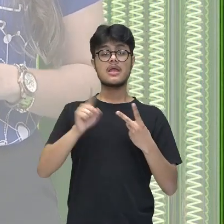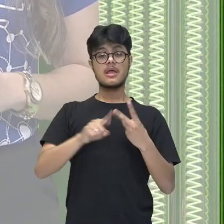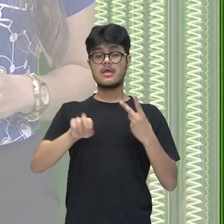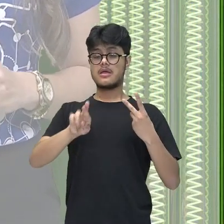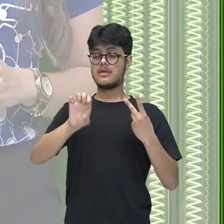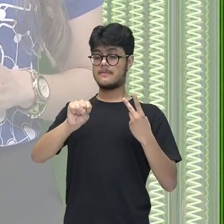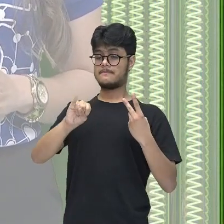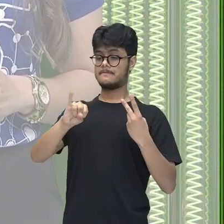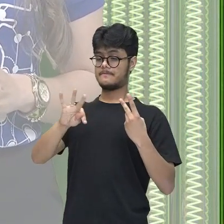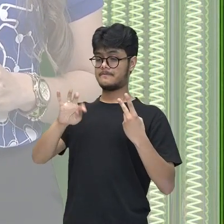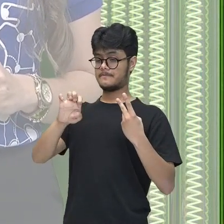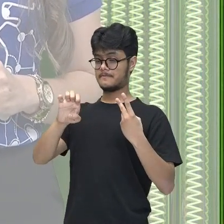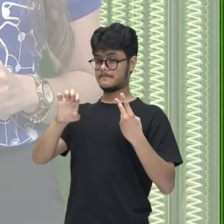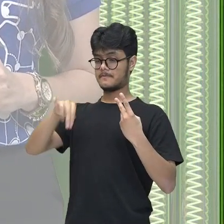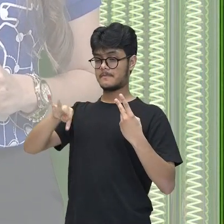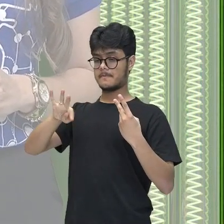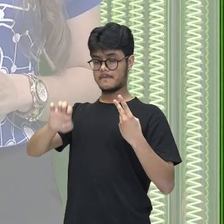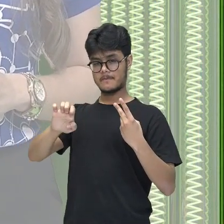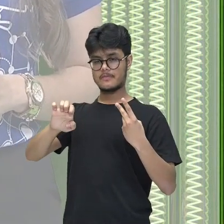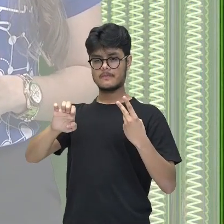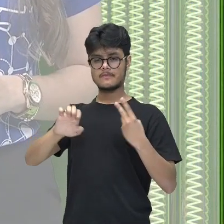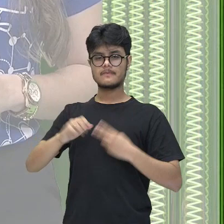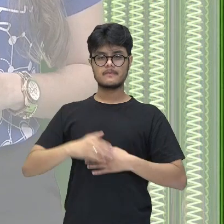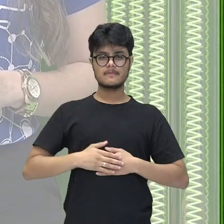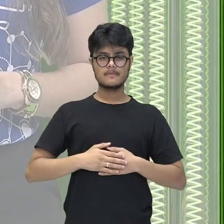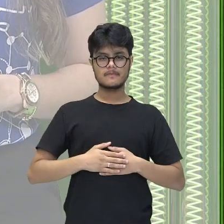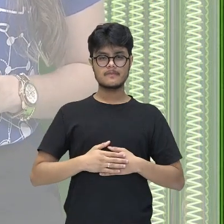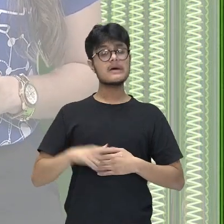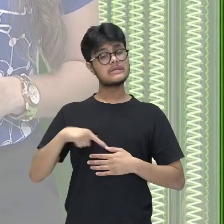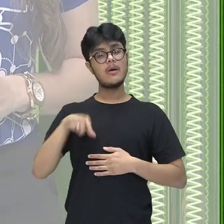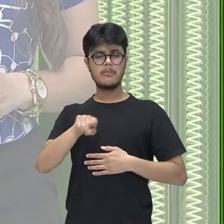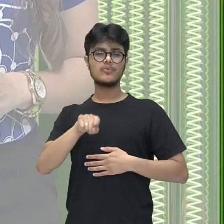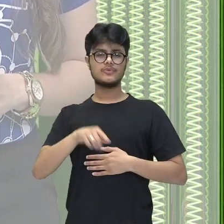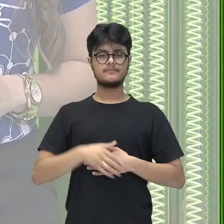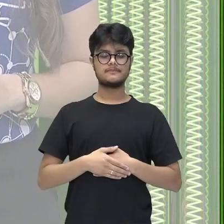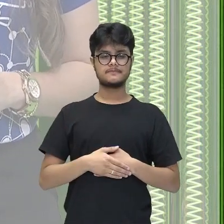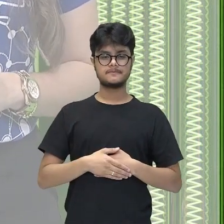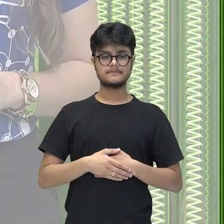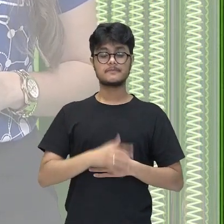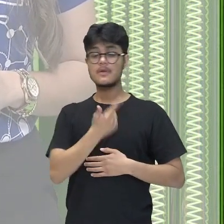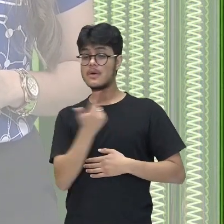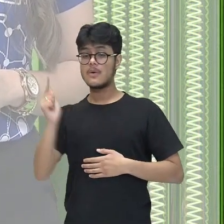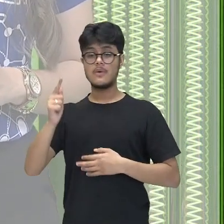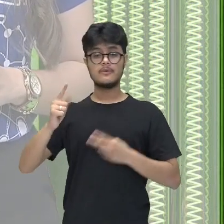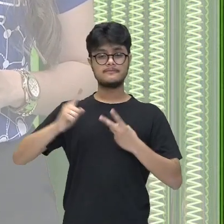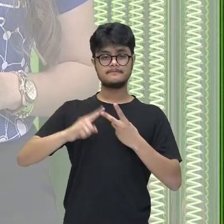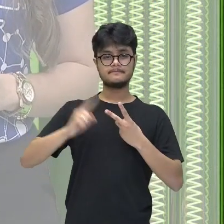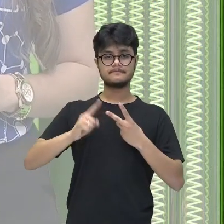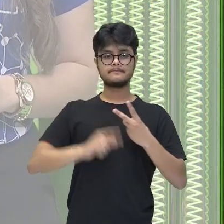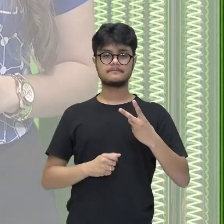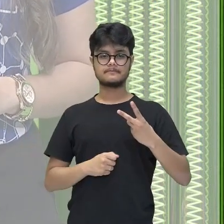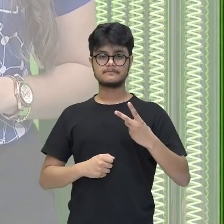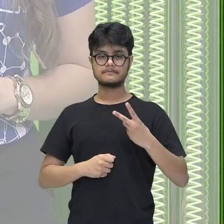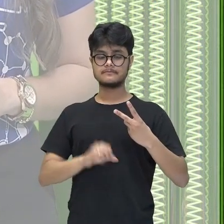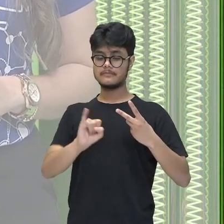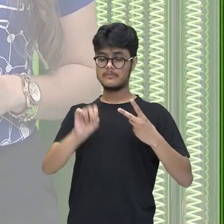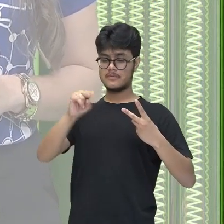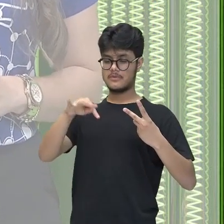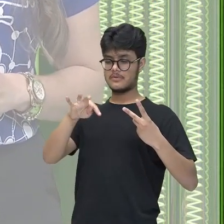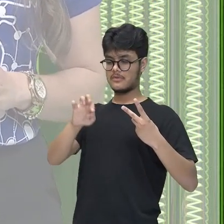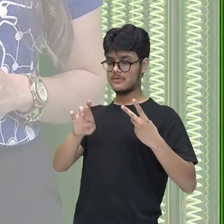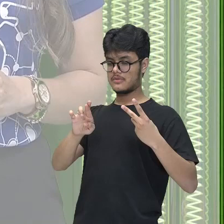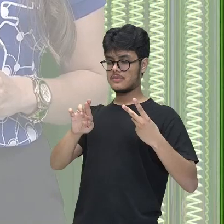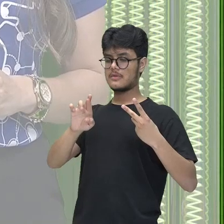E entre essas forças, nós temos aí o ponto de apoio, certo? Outro tipo de alavanca que nós temos é a